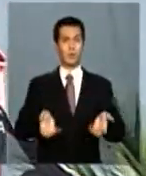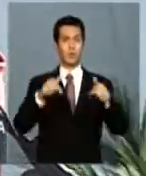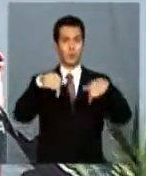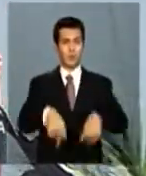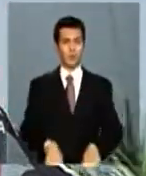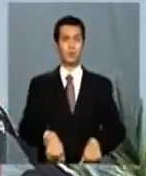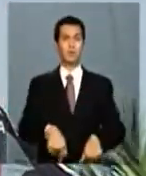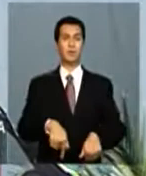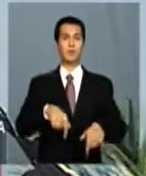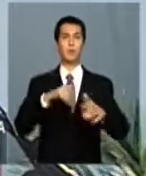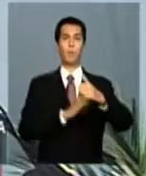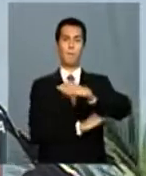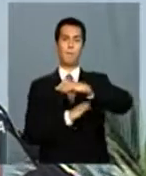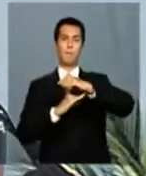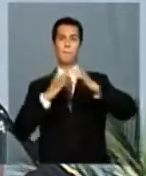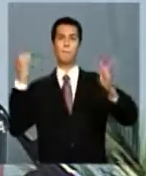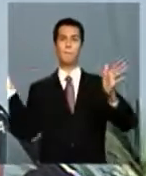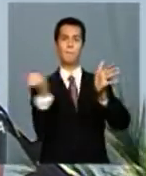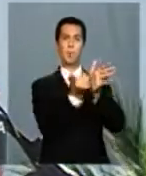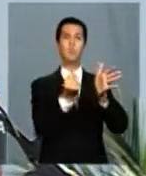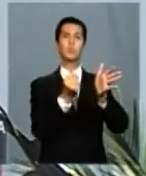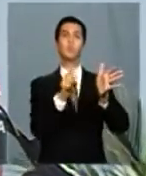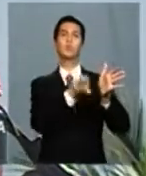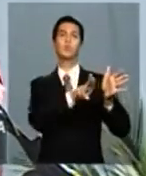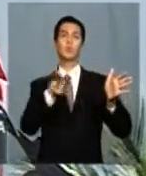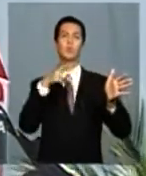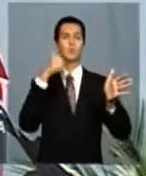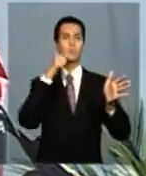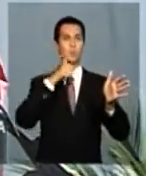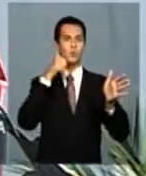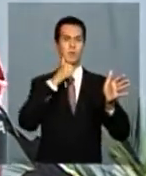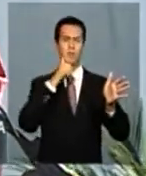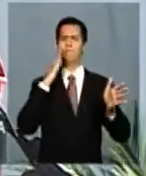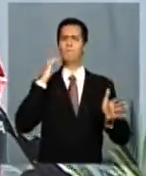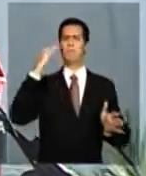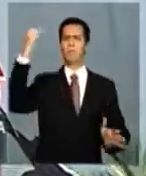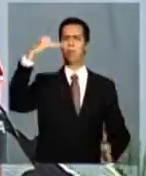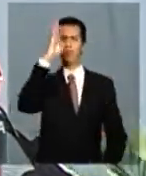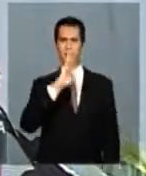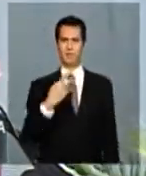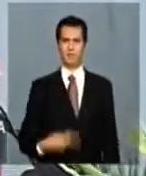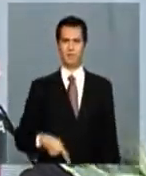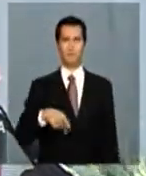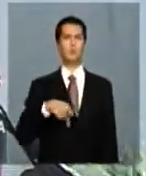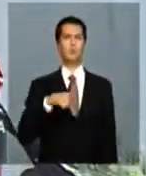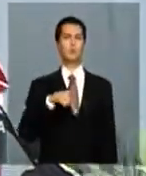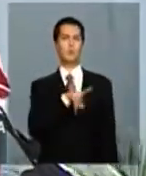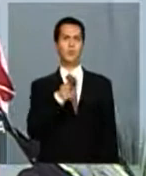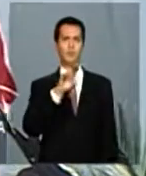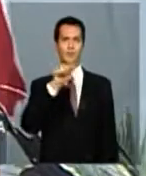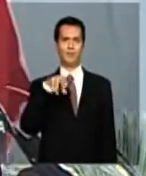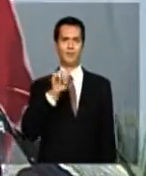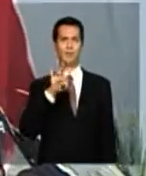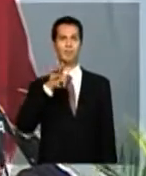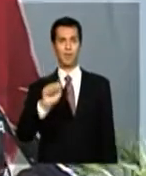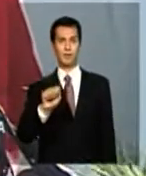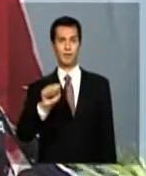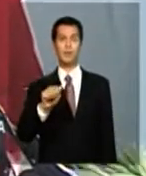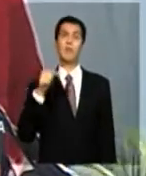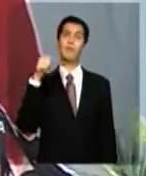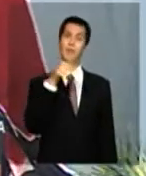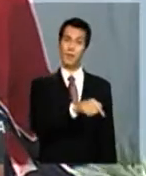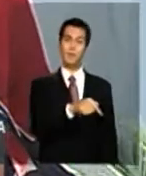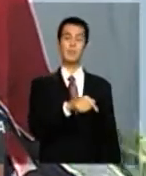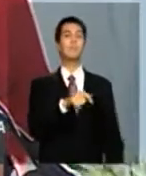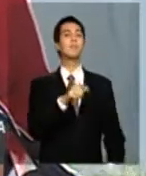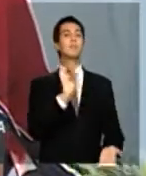o nome de uma heroína brasileira. De fato, uma heroína de dois mundos, né? Do Brasil e da